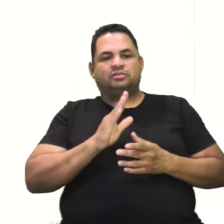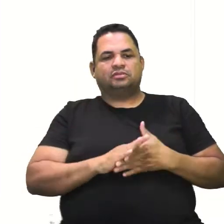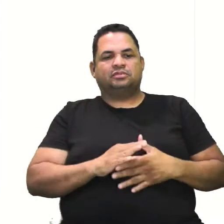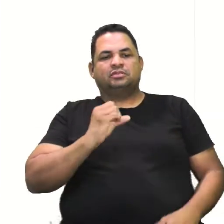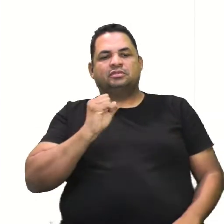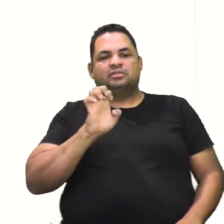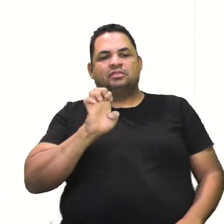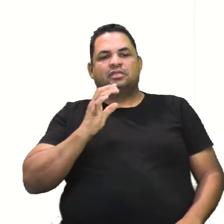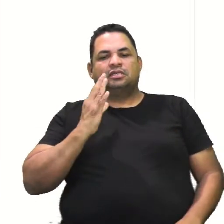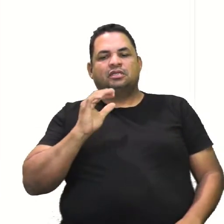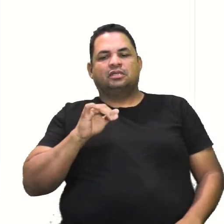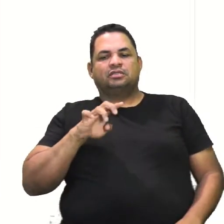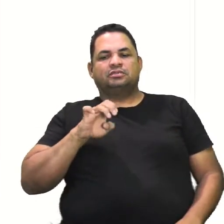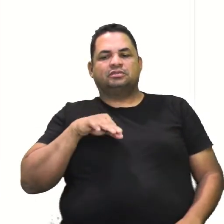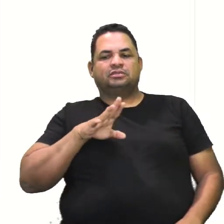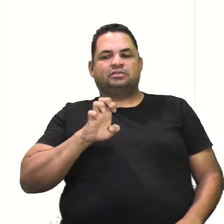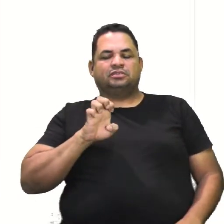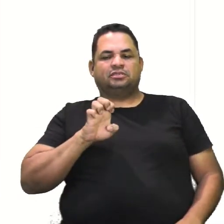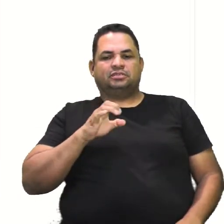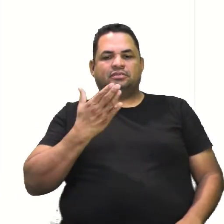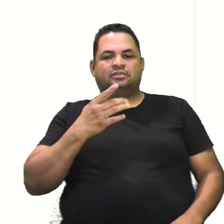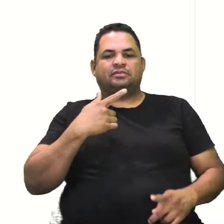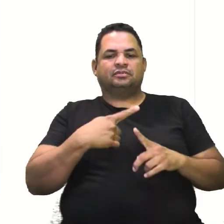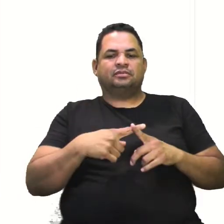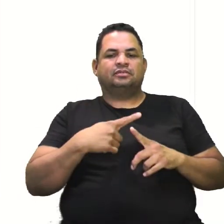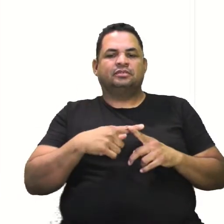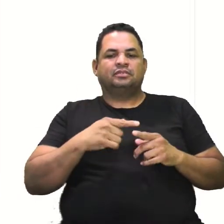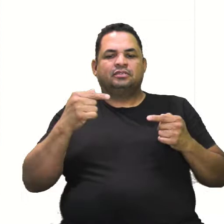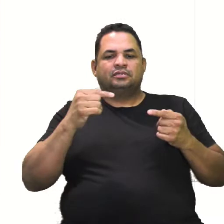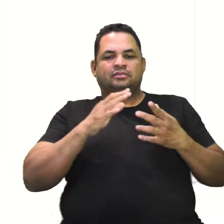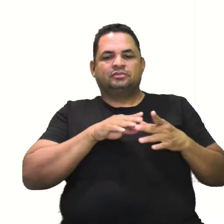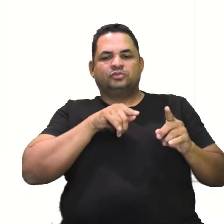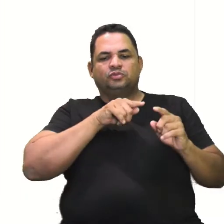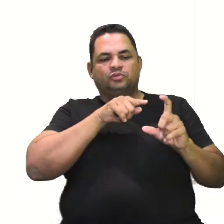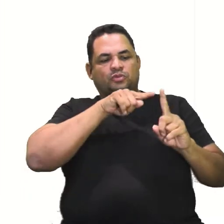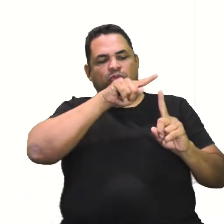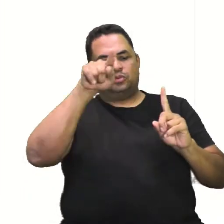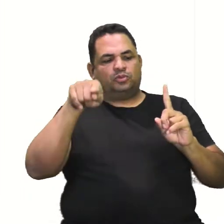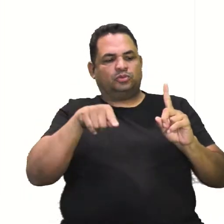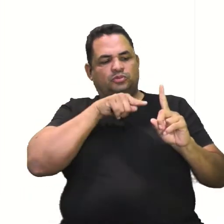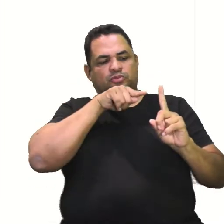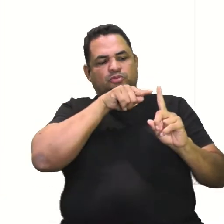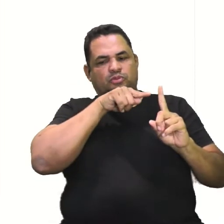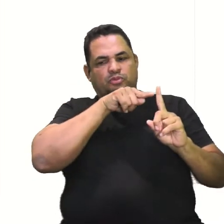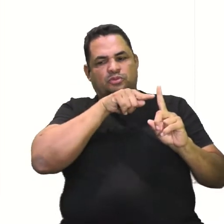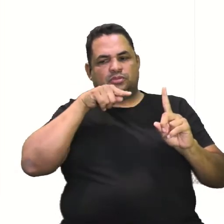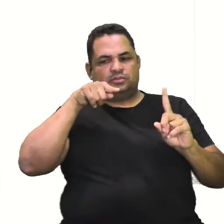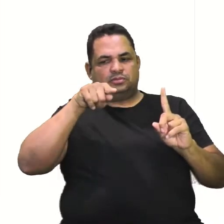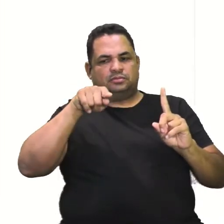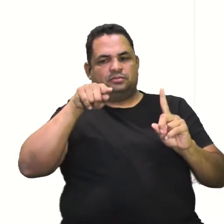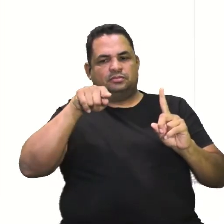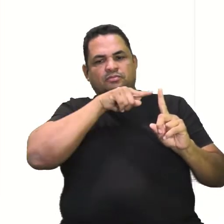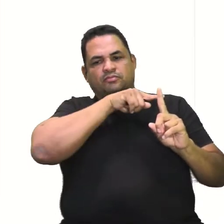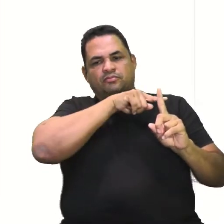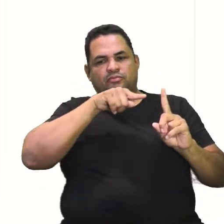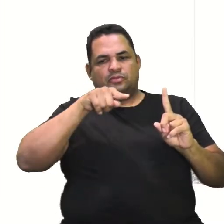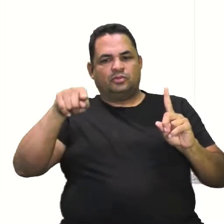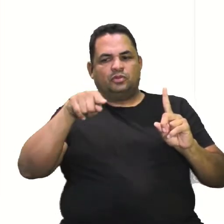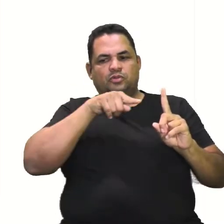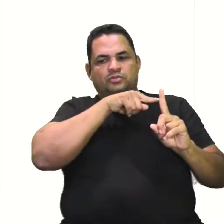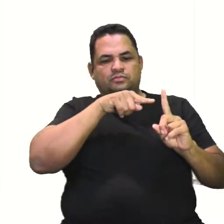diz, ela é secante, porque toca em 2 pontos, né? Então, cruzou